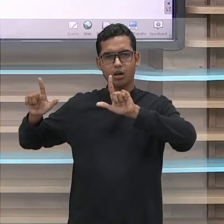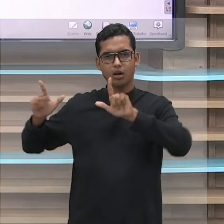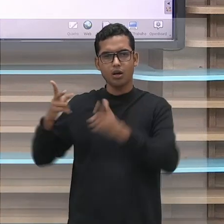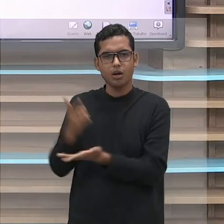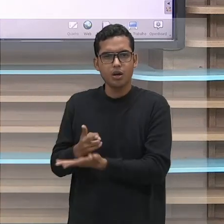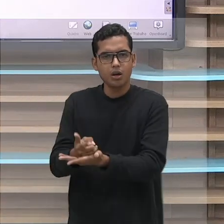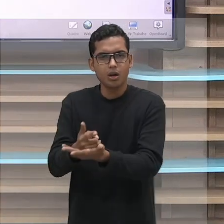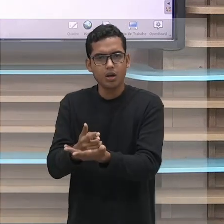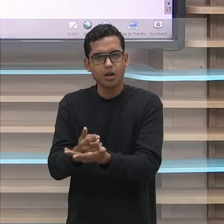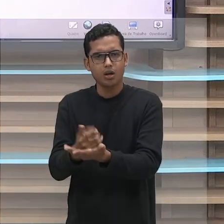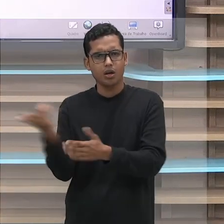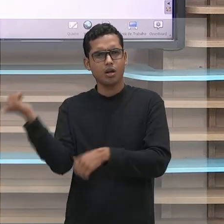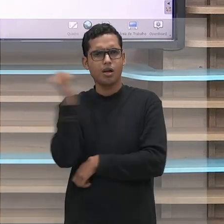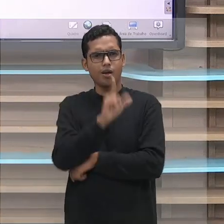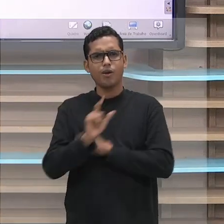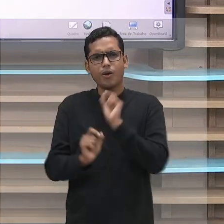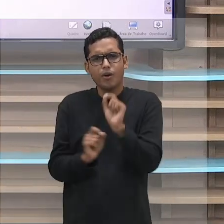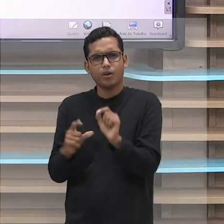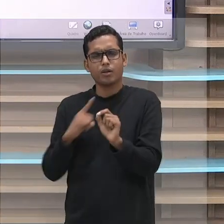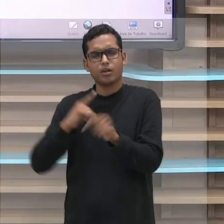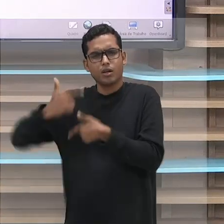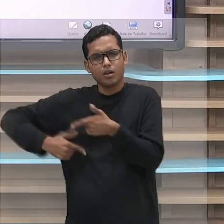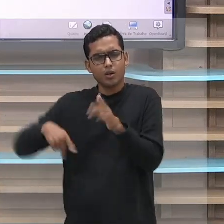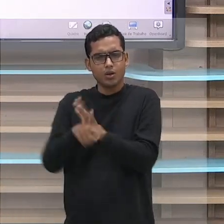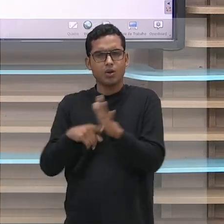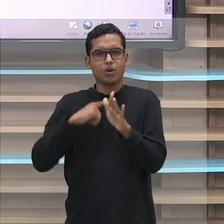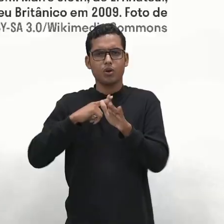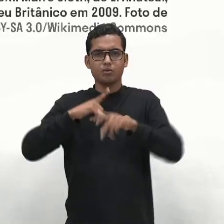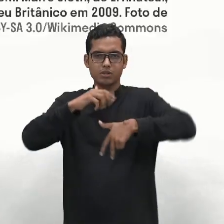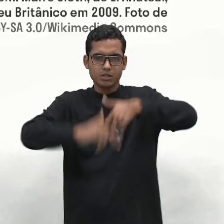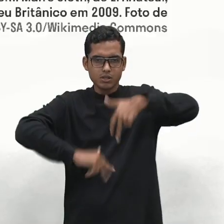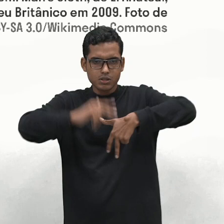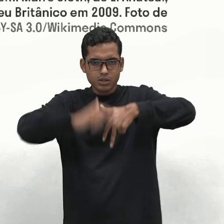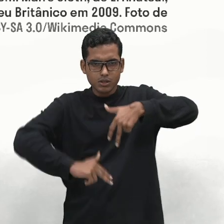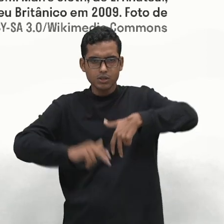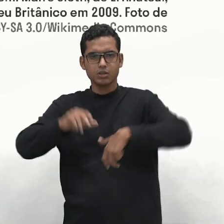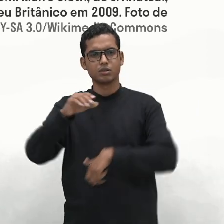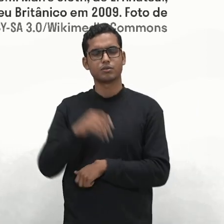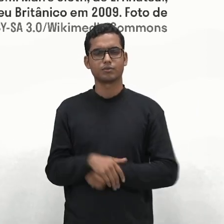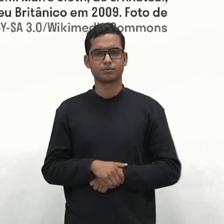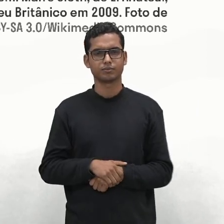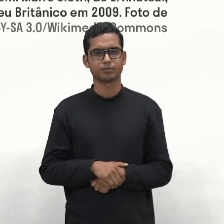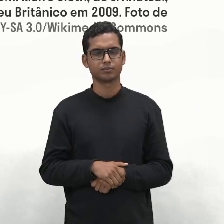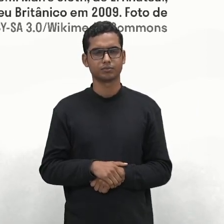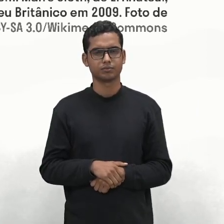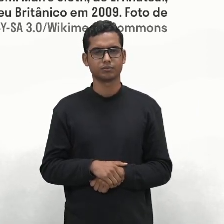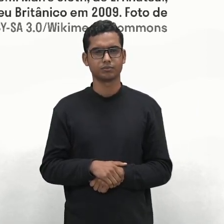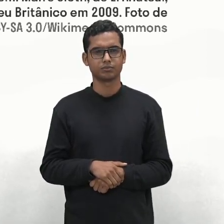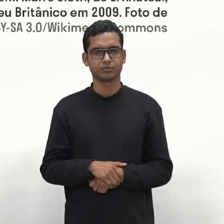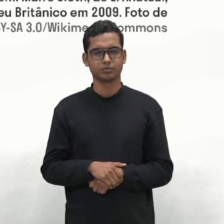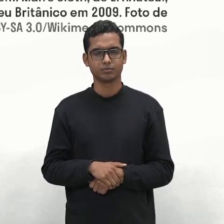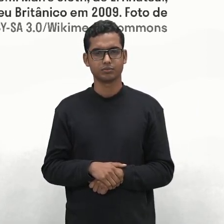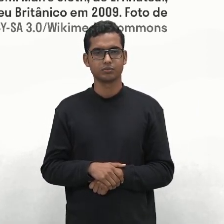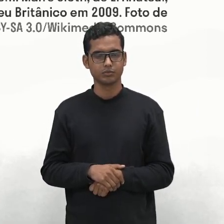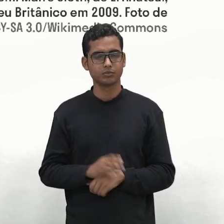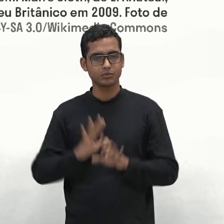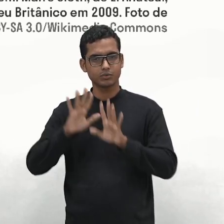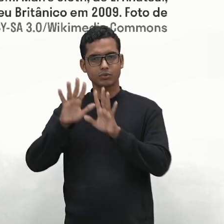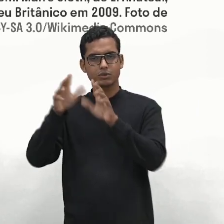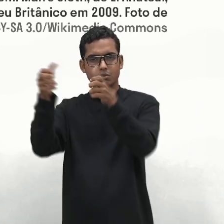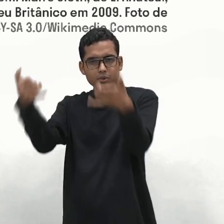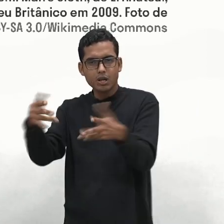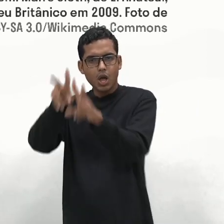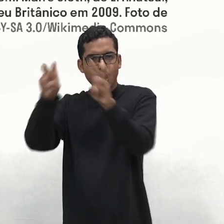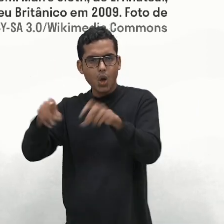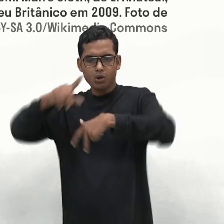A sexualidade, né? O gênero que está tão em voga ultimamente. Falar sobre a sexualidade